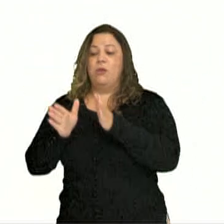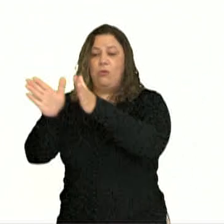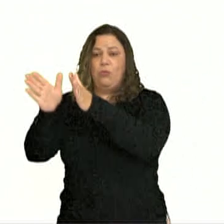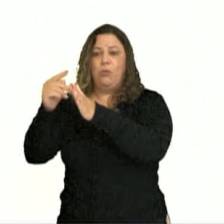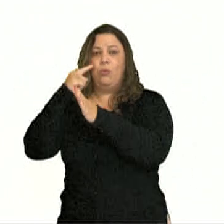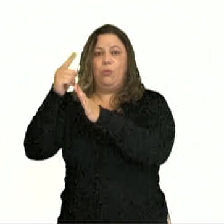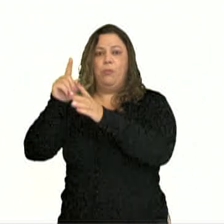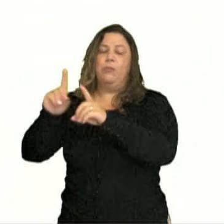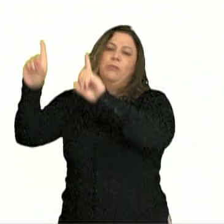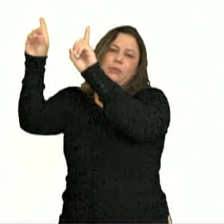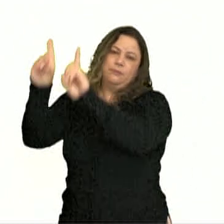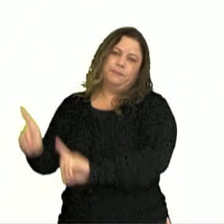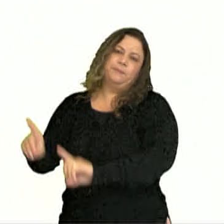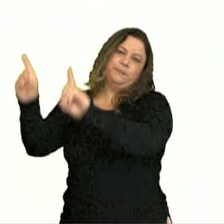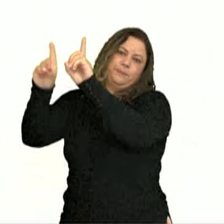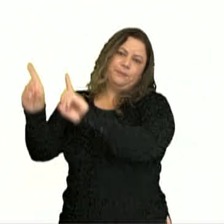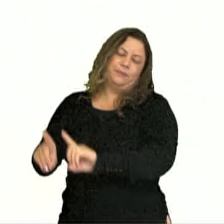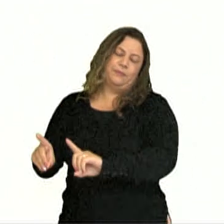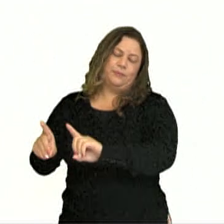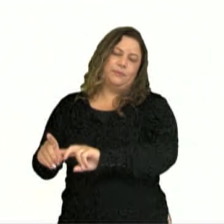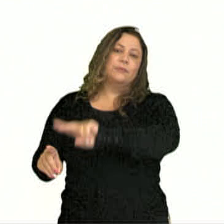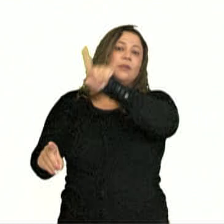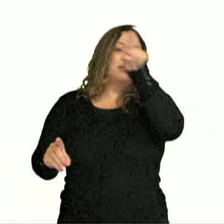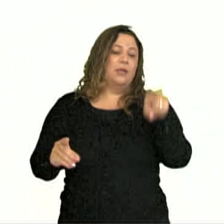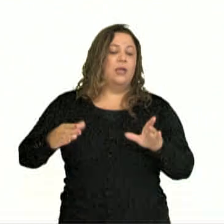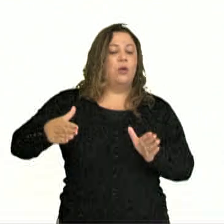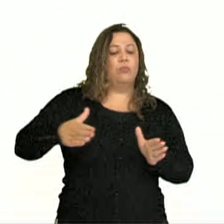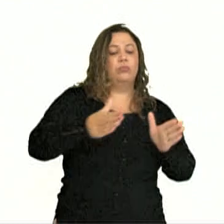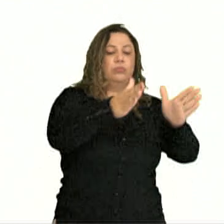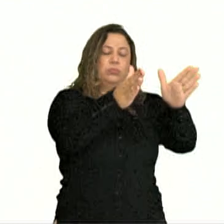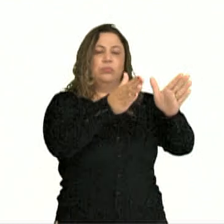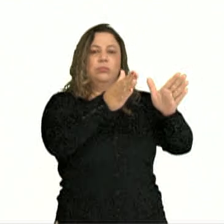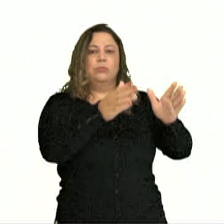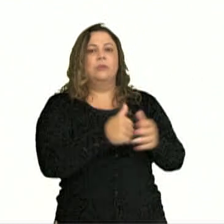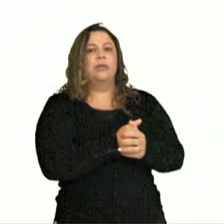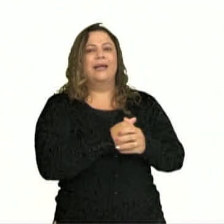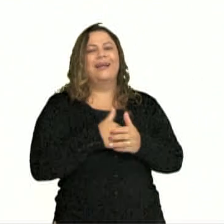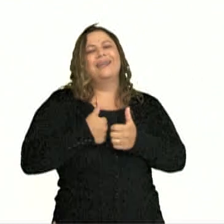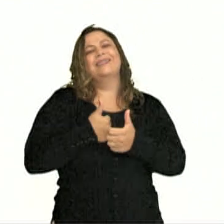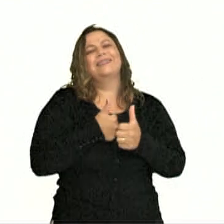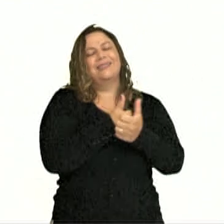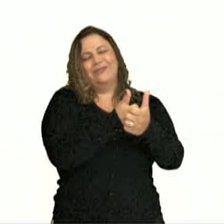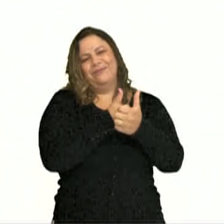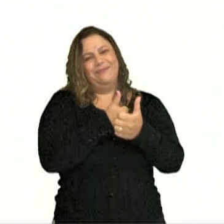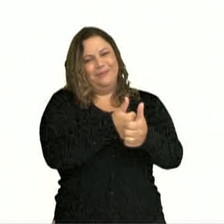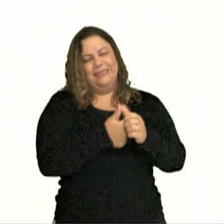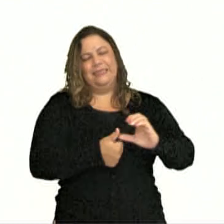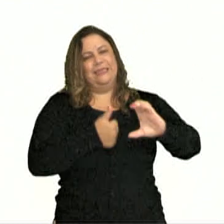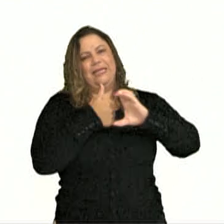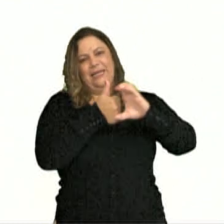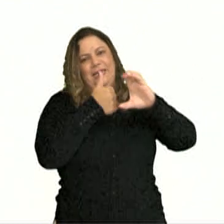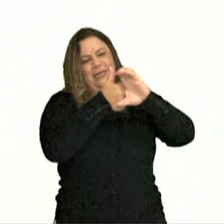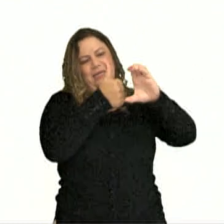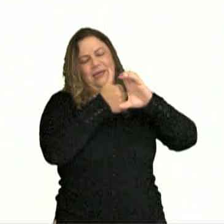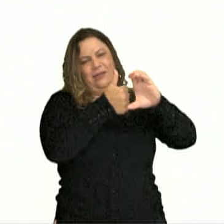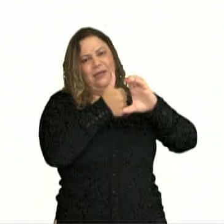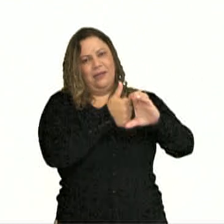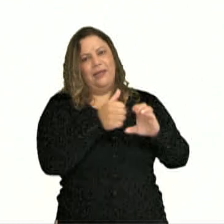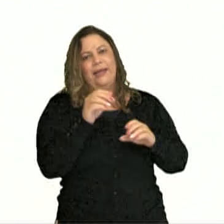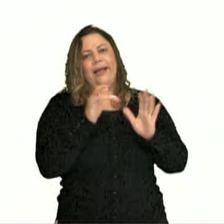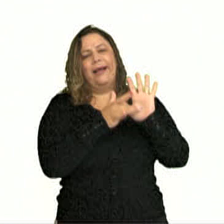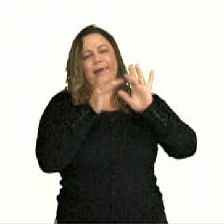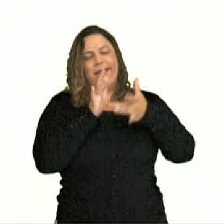e o segundo era obscuro por apresentar o infortúnio daqueles que não seguiam as leis cristãs. Os temas eram sobre histórias